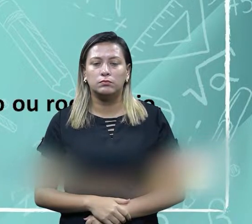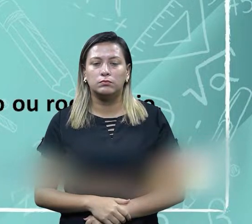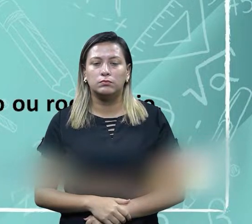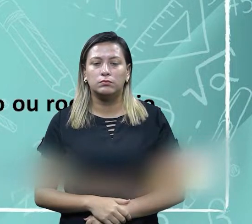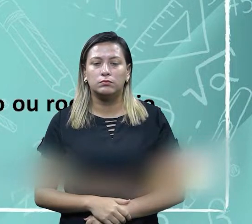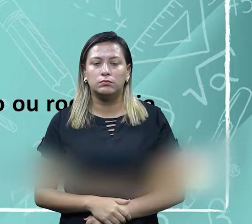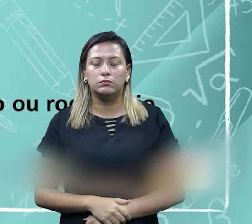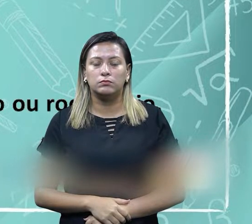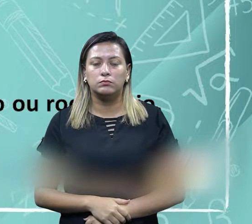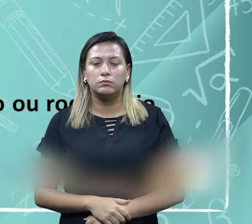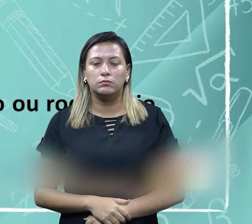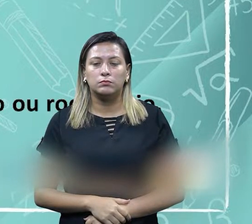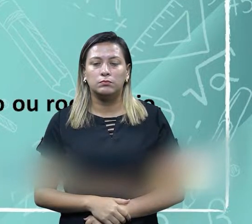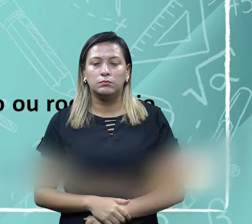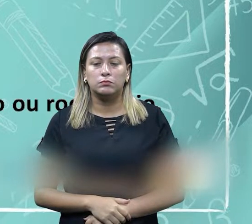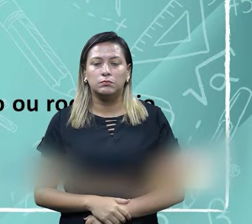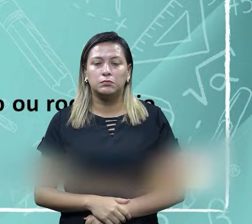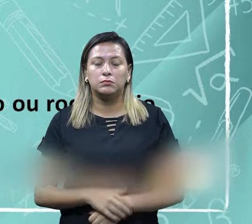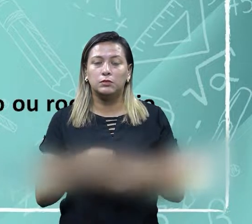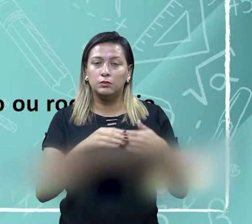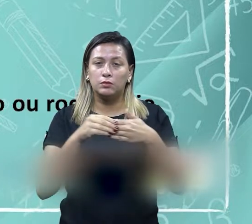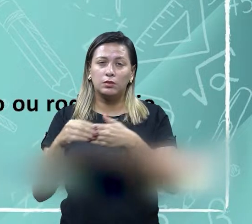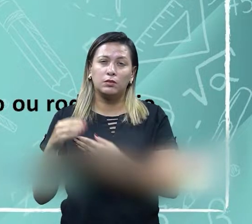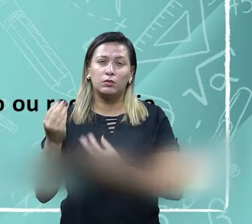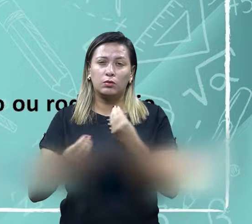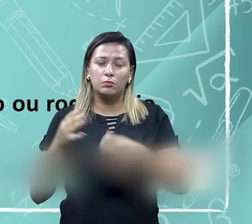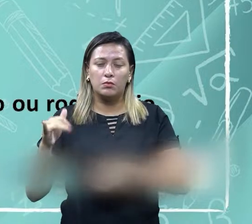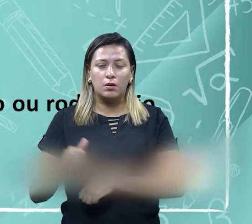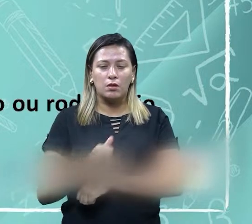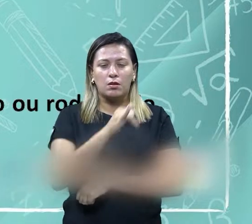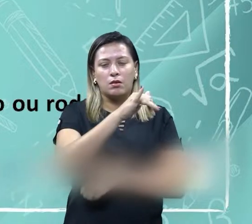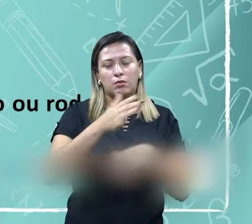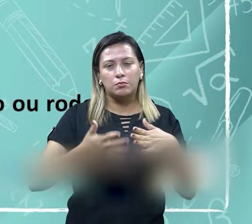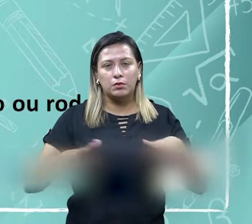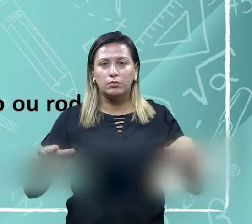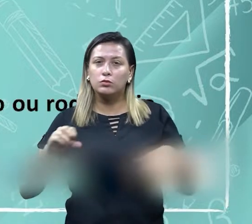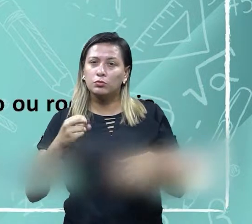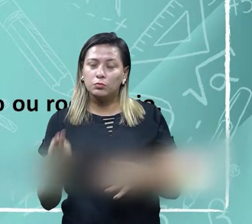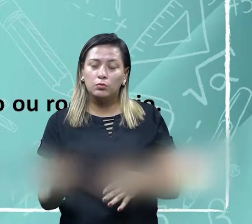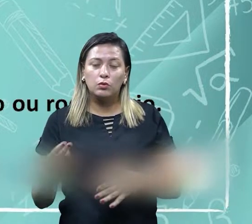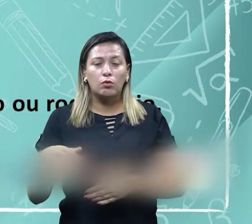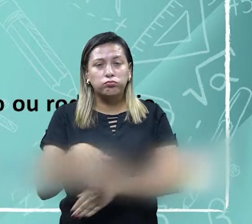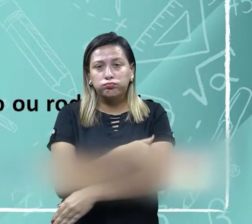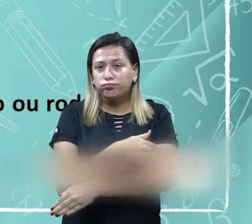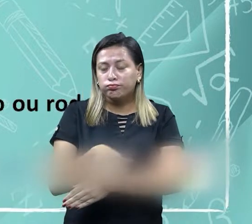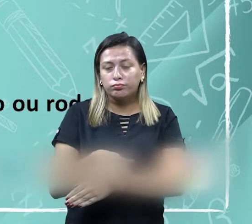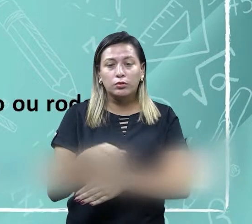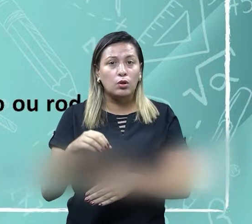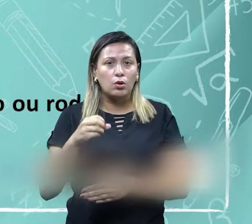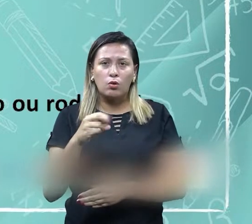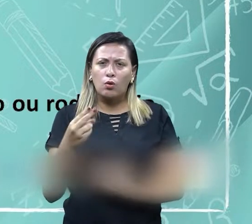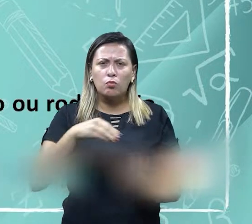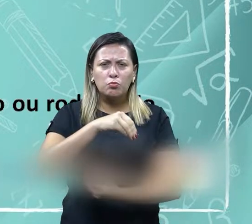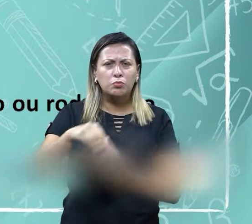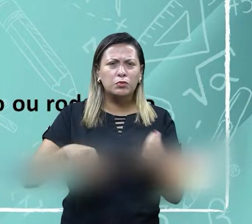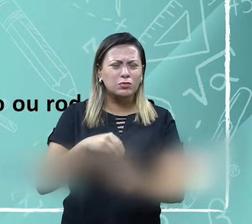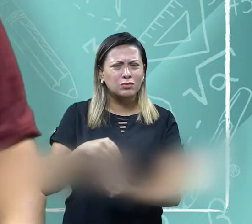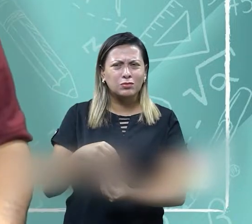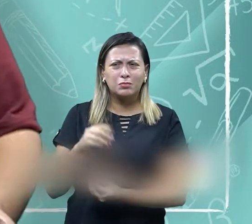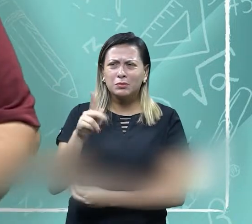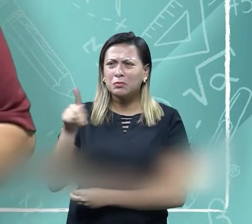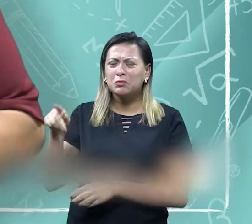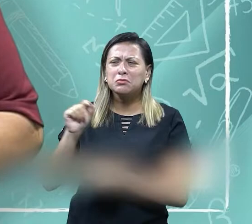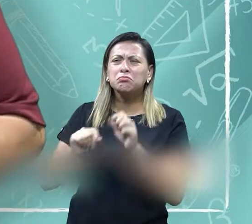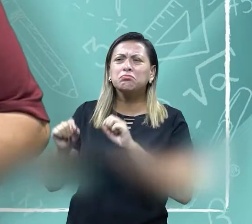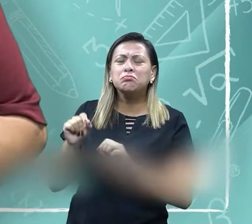Vai ser transportado, tá bom? Se vai ser meio aéreo, marítimo ou rodoviário, tá bom? Ou misto. Professor, o que é